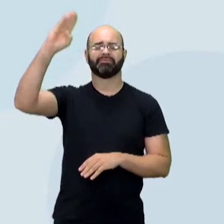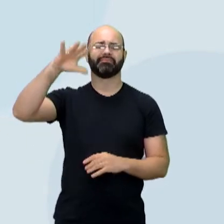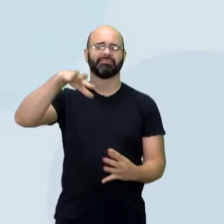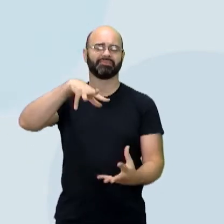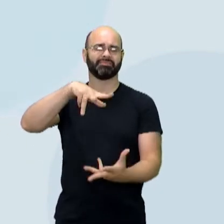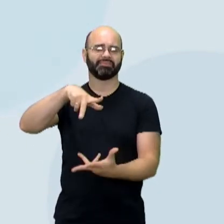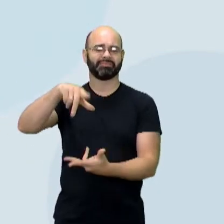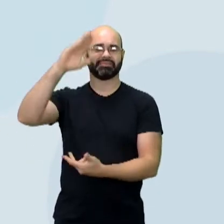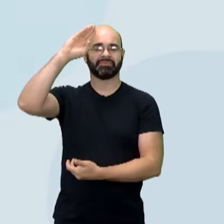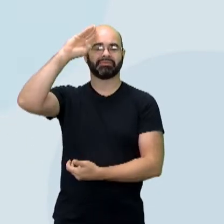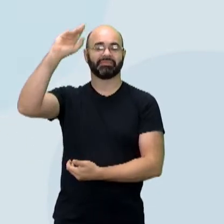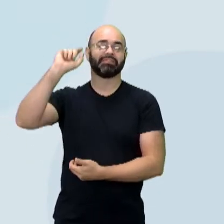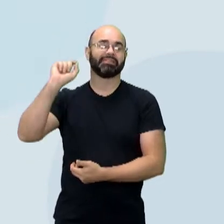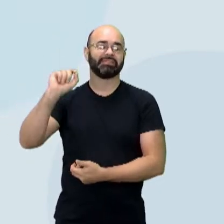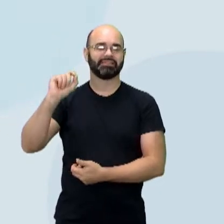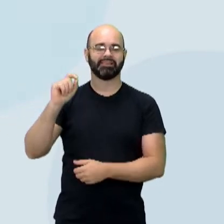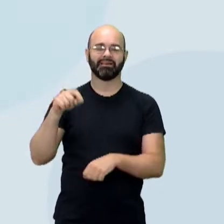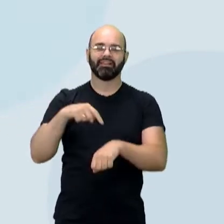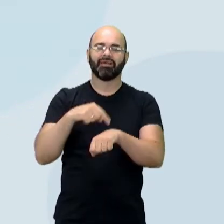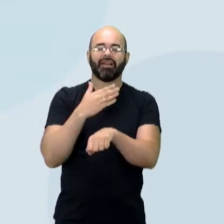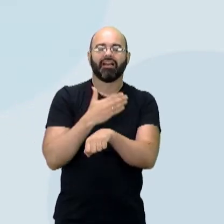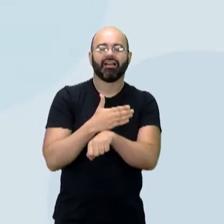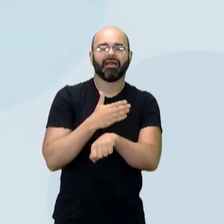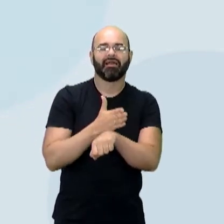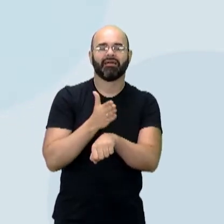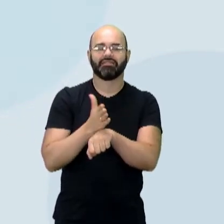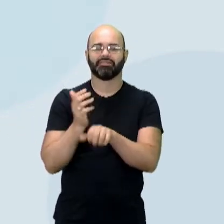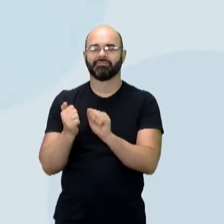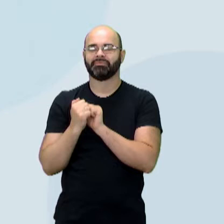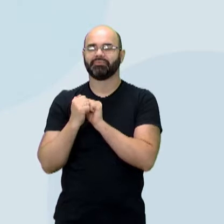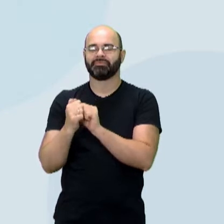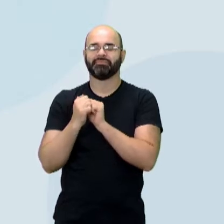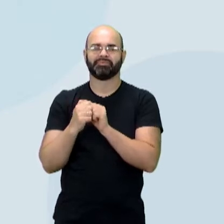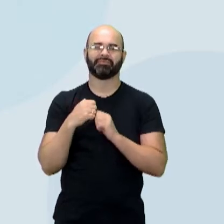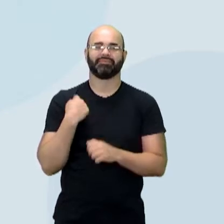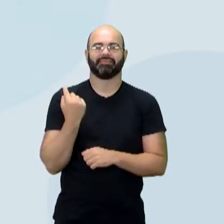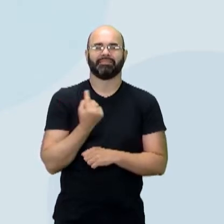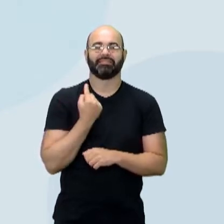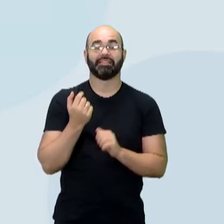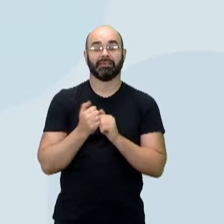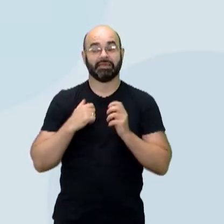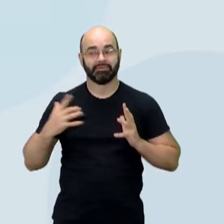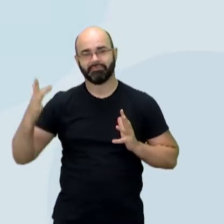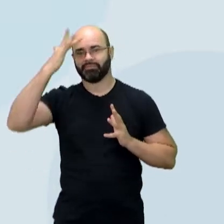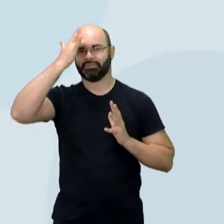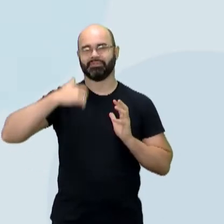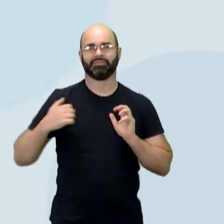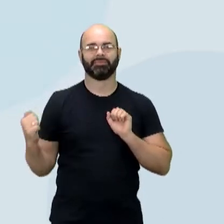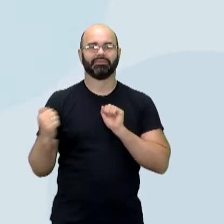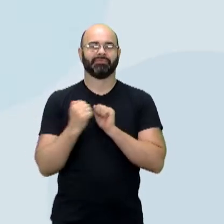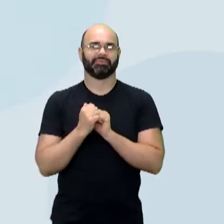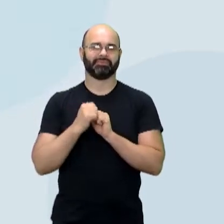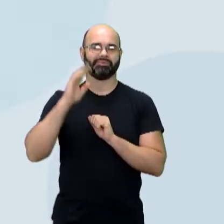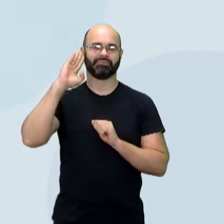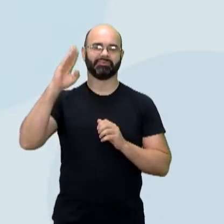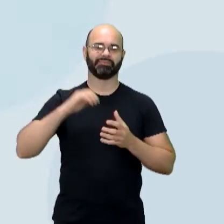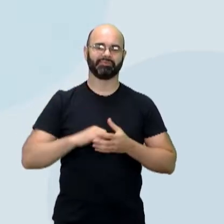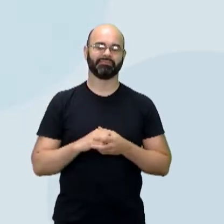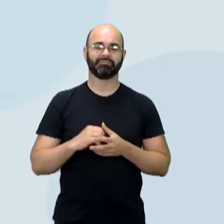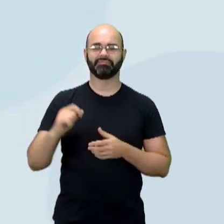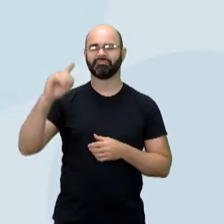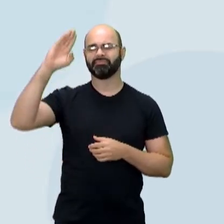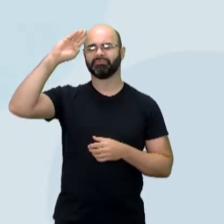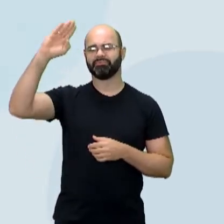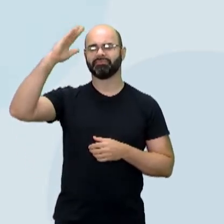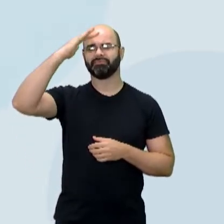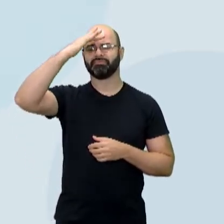no mundo é viver cada segundo como nunca mais. E a coisa